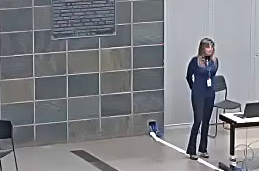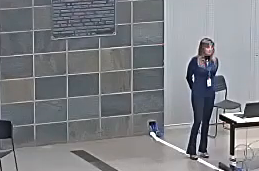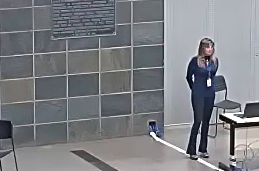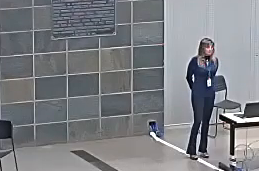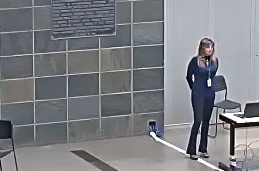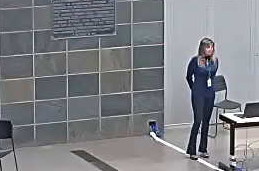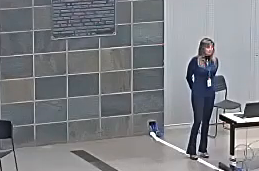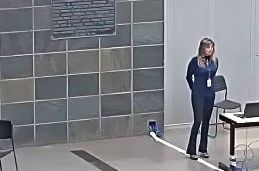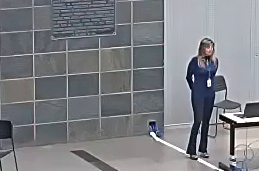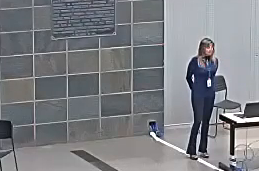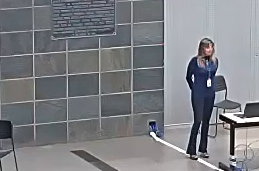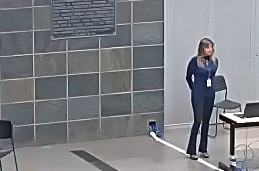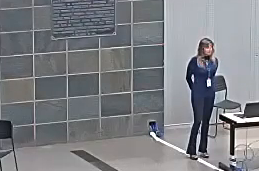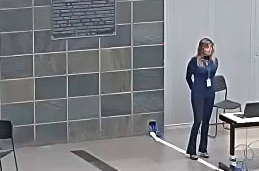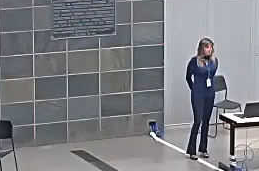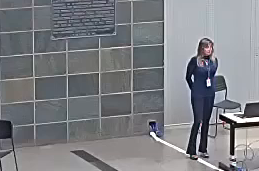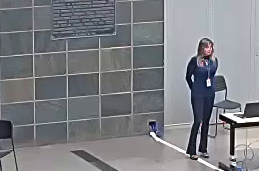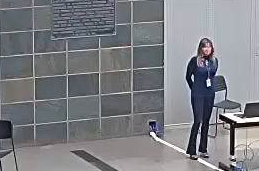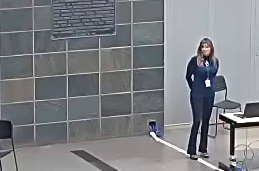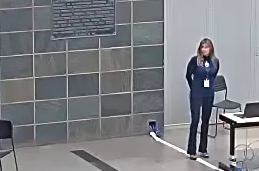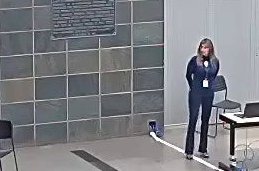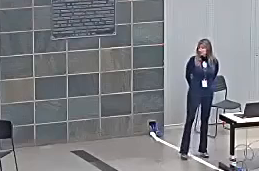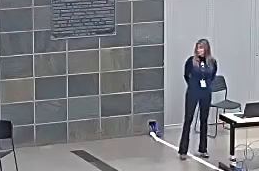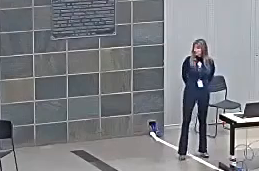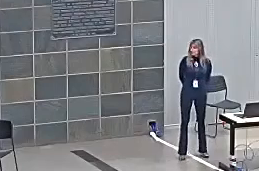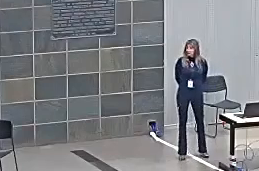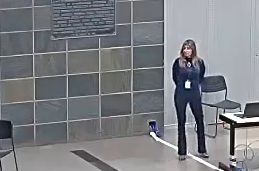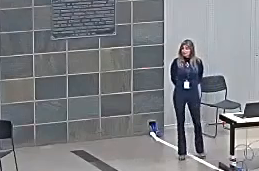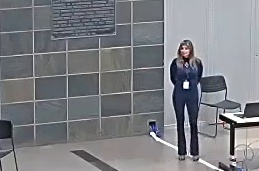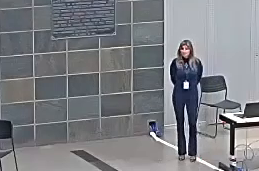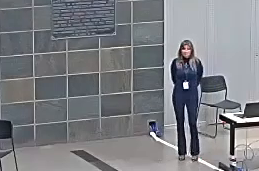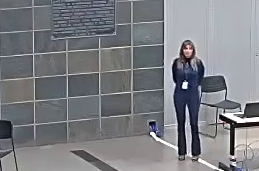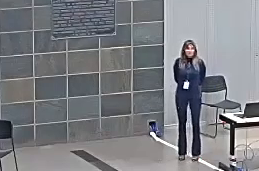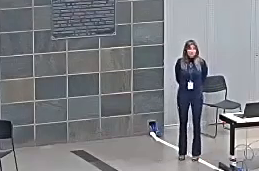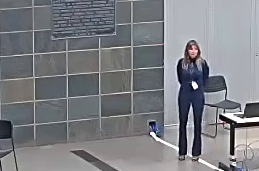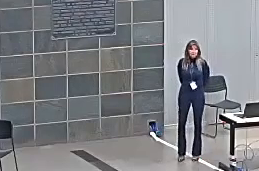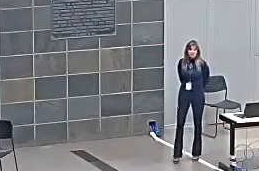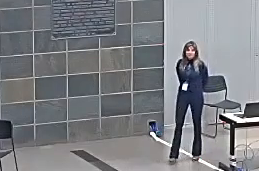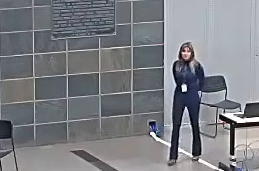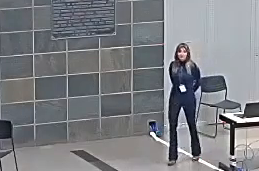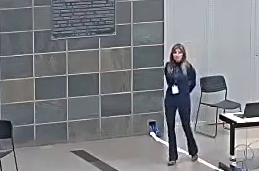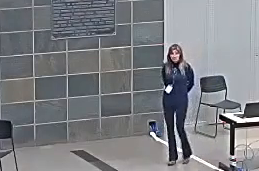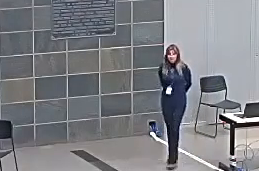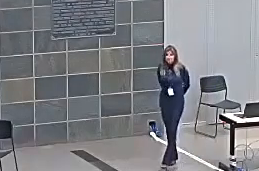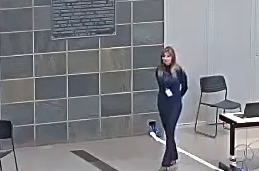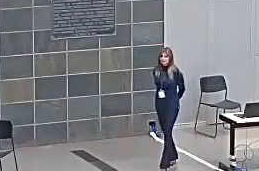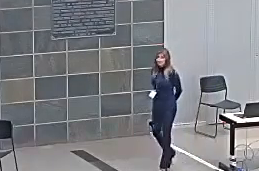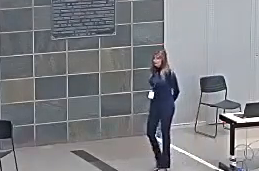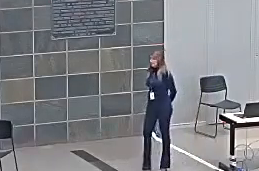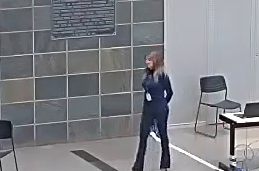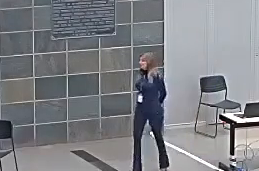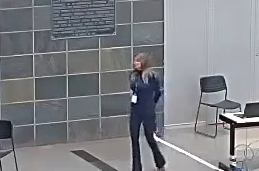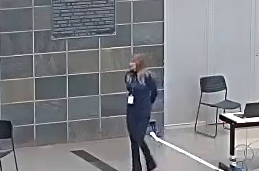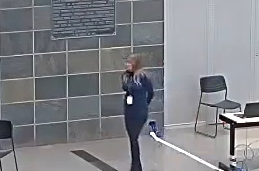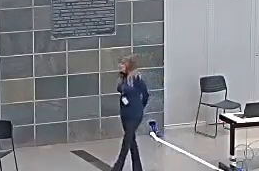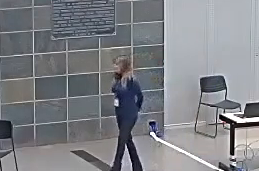qualquer um de nós que chega ao Ministério Público assim o faça é obrigação